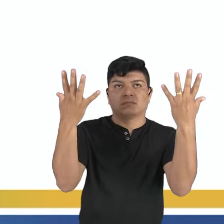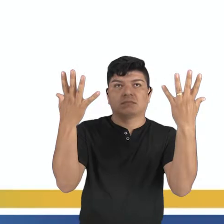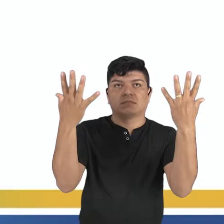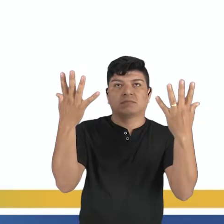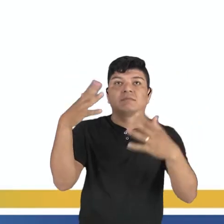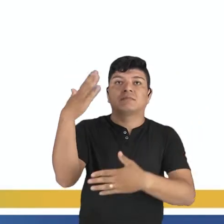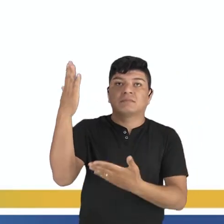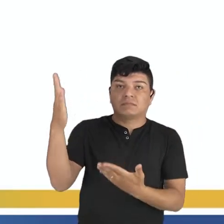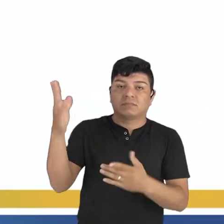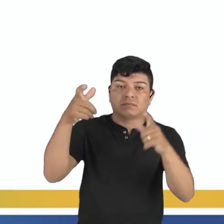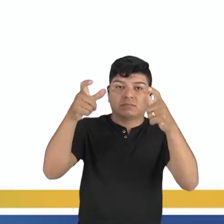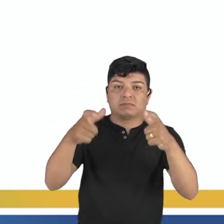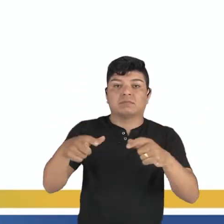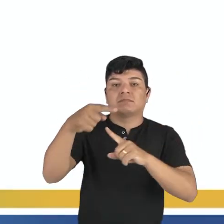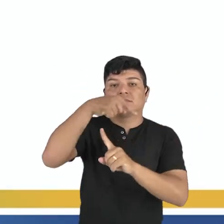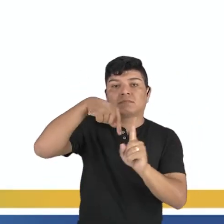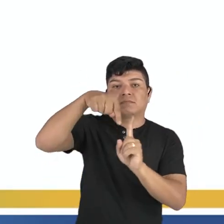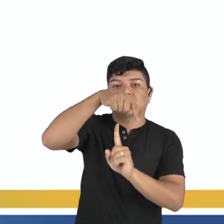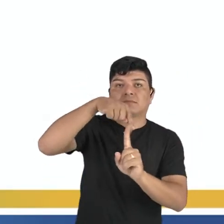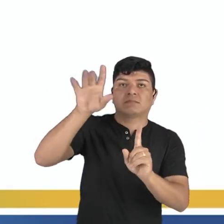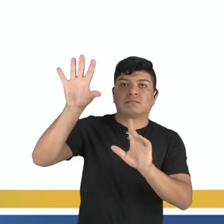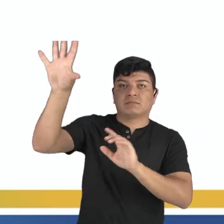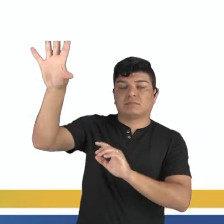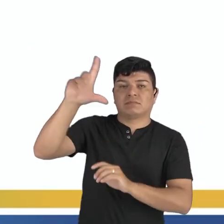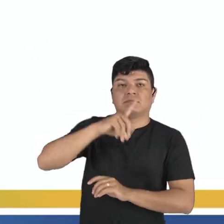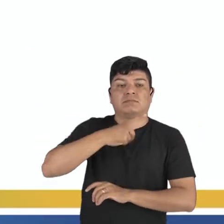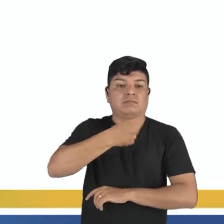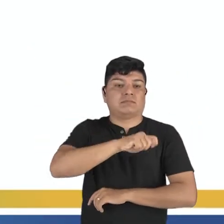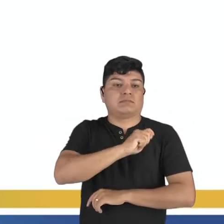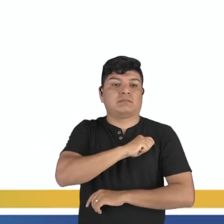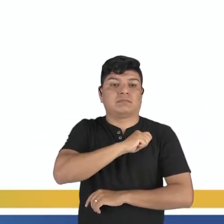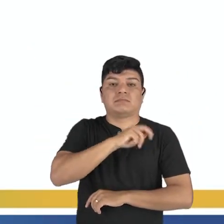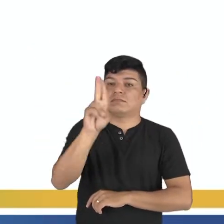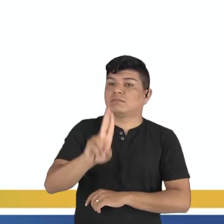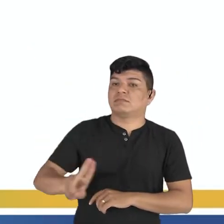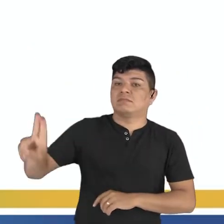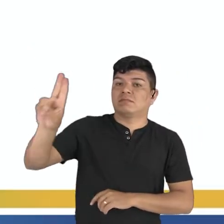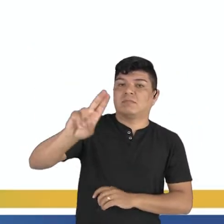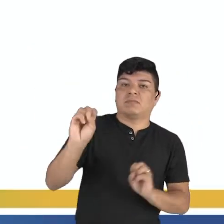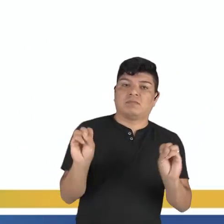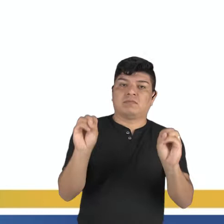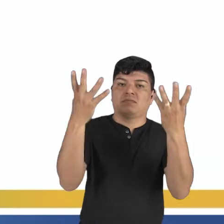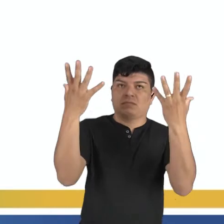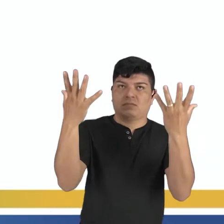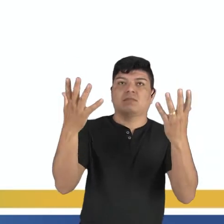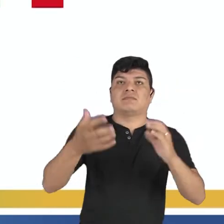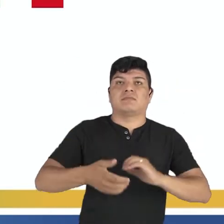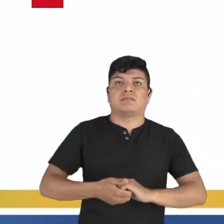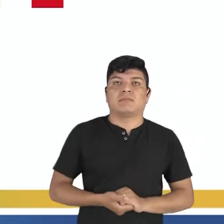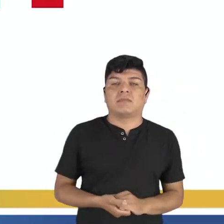São Fermino, né? Que é um santo padroeiro de lá, e eles utilizam essa festa típica aí.